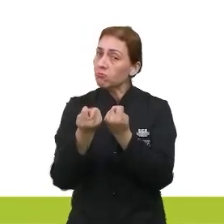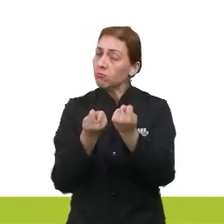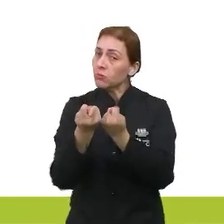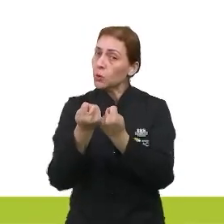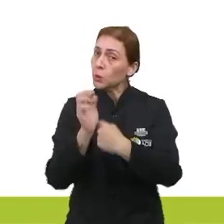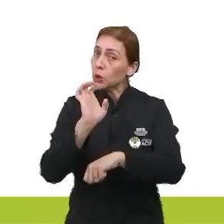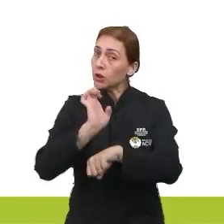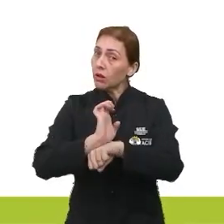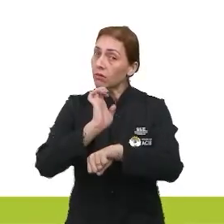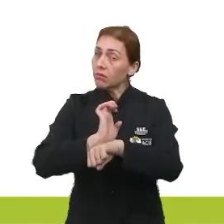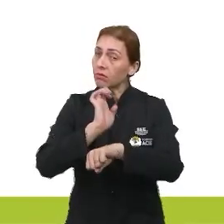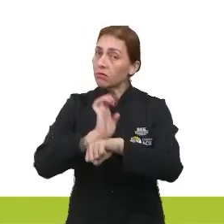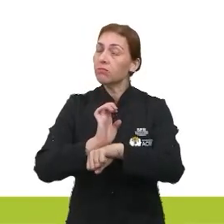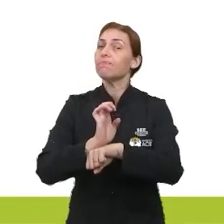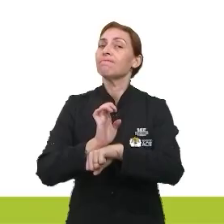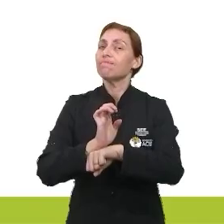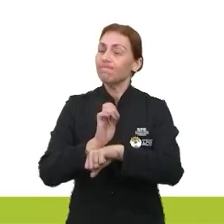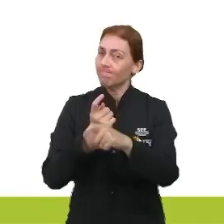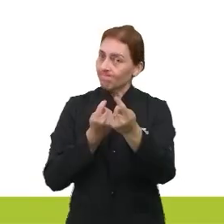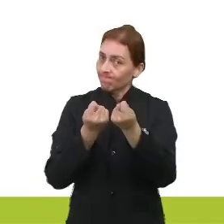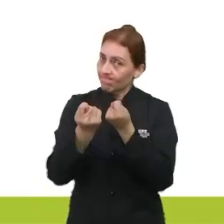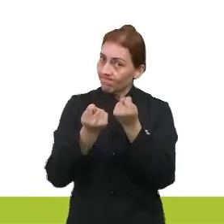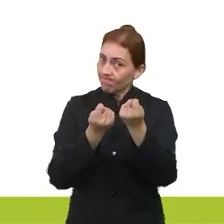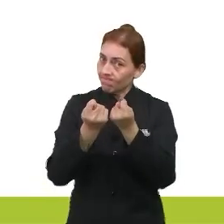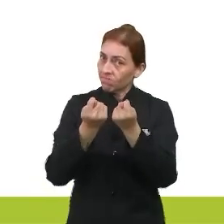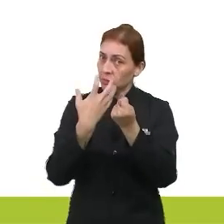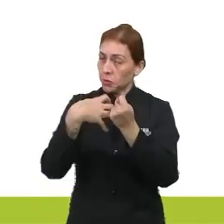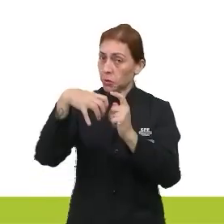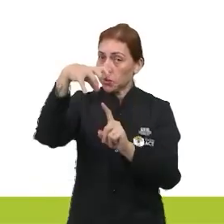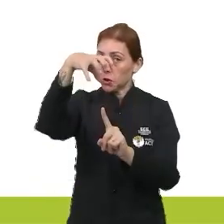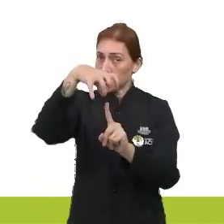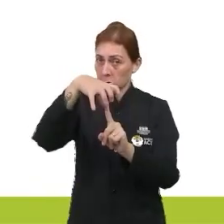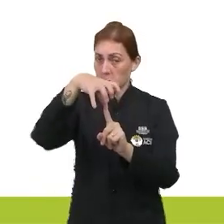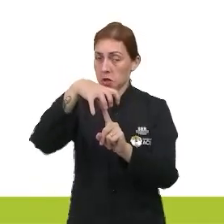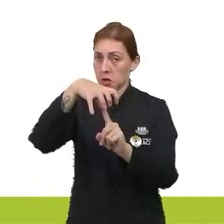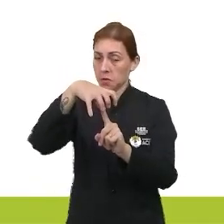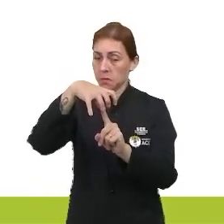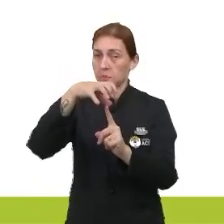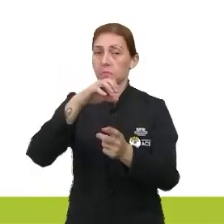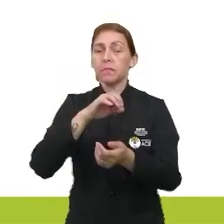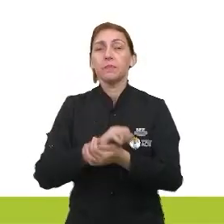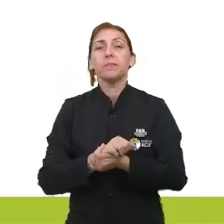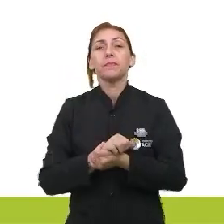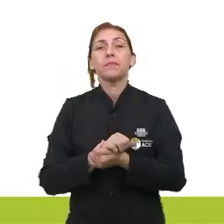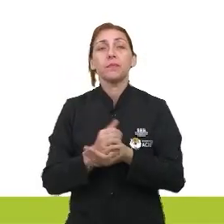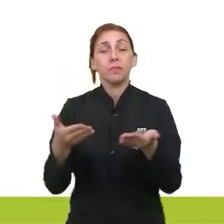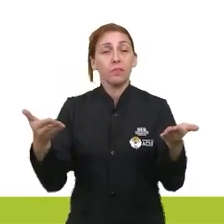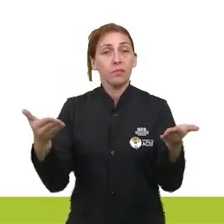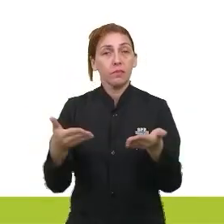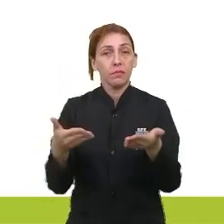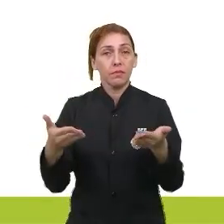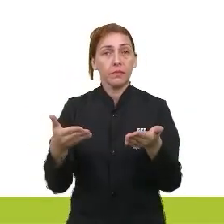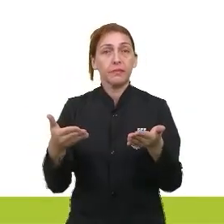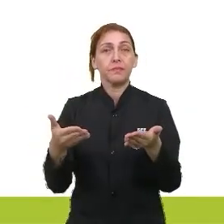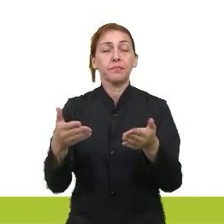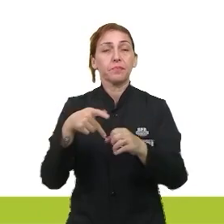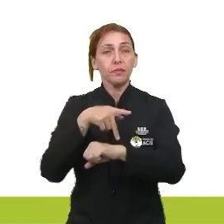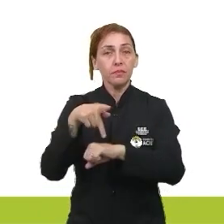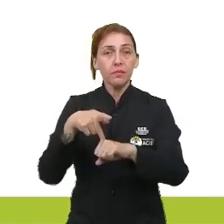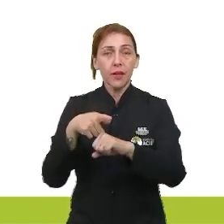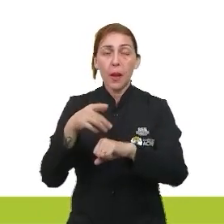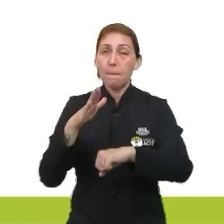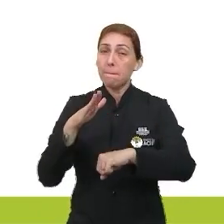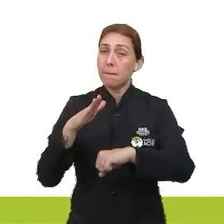do Estado, sob controle dos reis absolutistas. Agora, mesmo a Grã-Bretanha não sendo